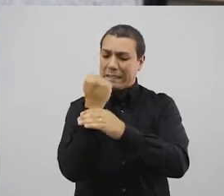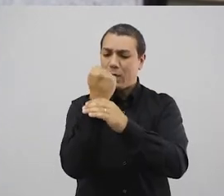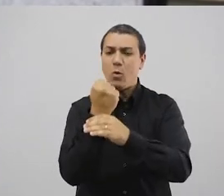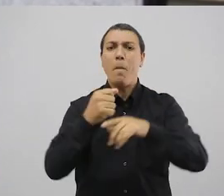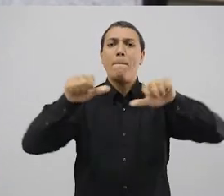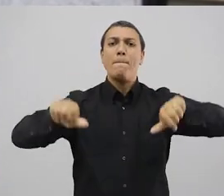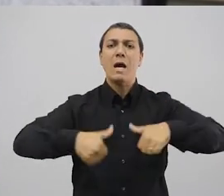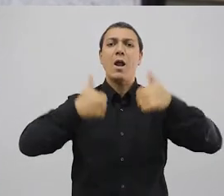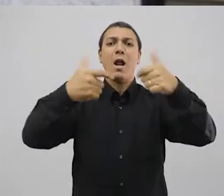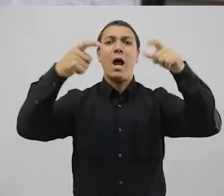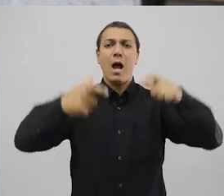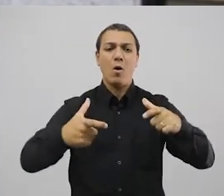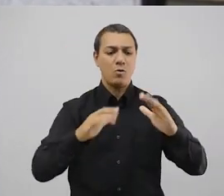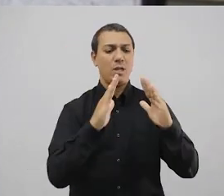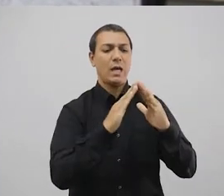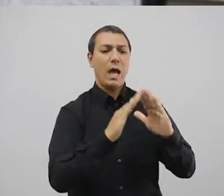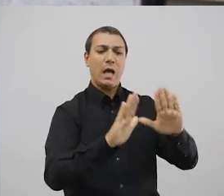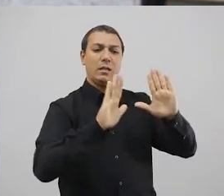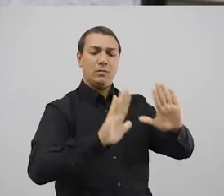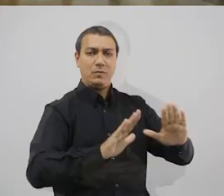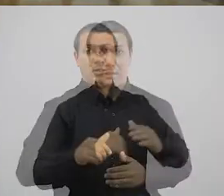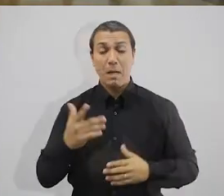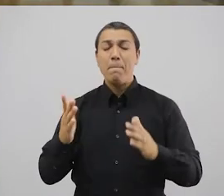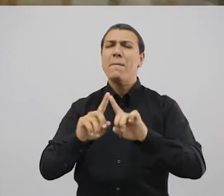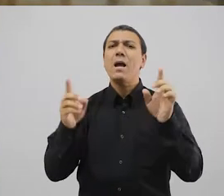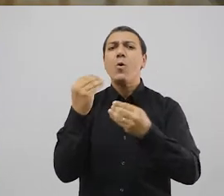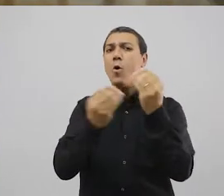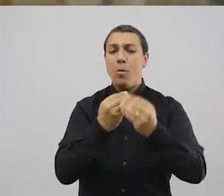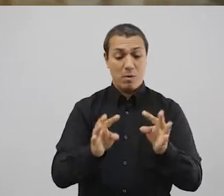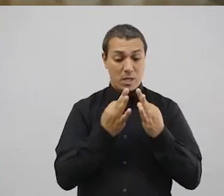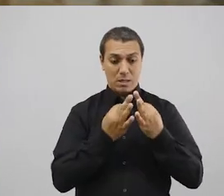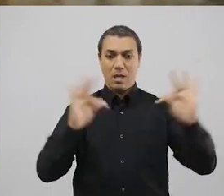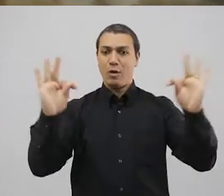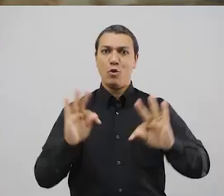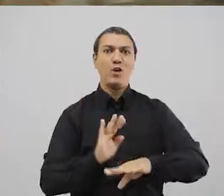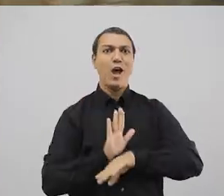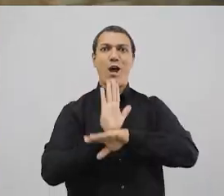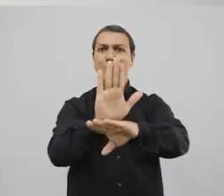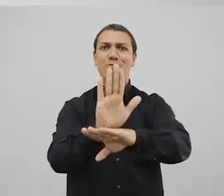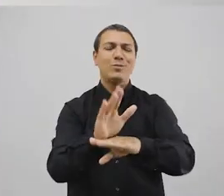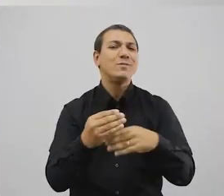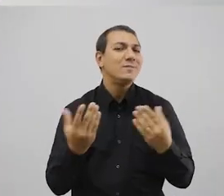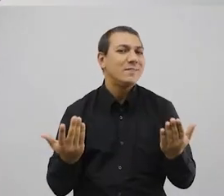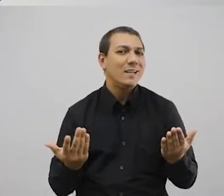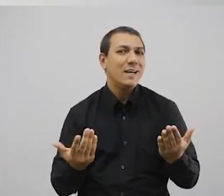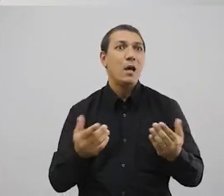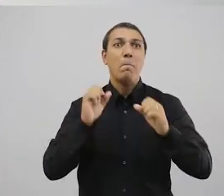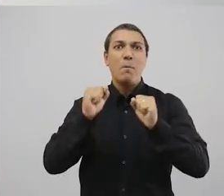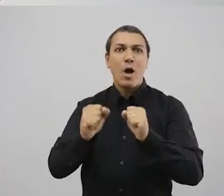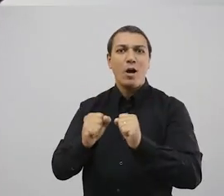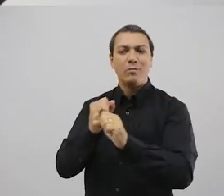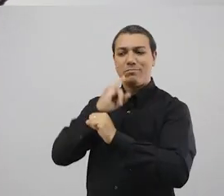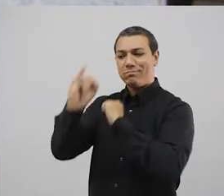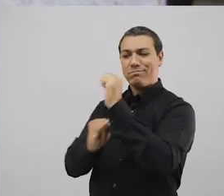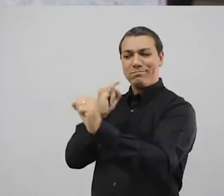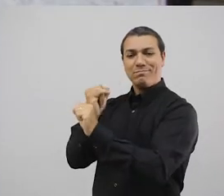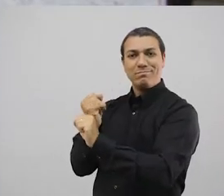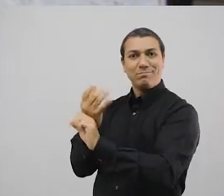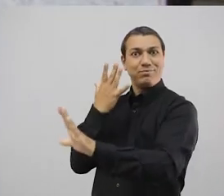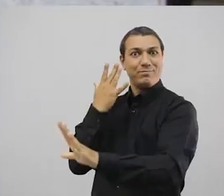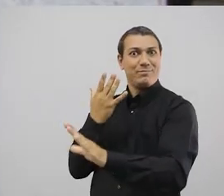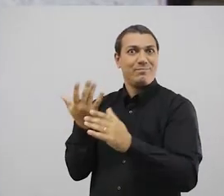mais seguro ficar em casa e ainda não congrego para manter os fiéis em casa a tecnologia tem sido uma grande aliada